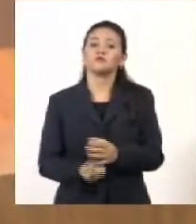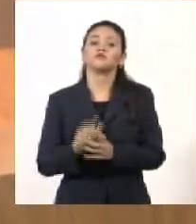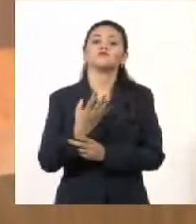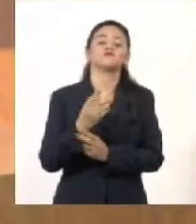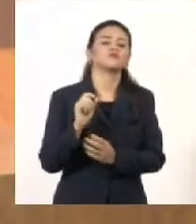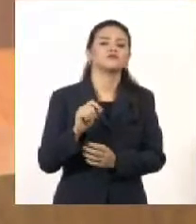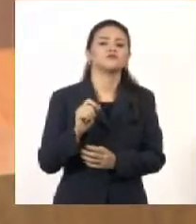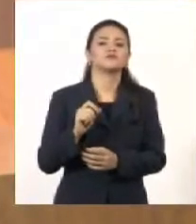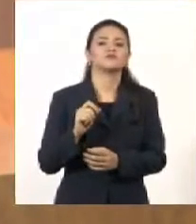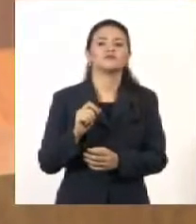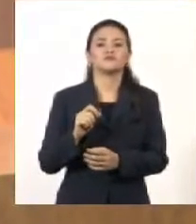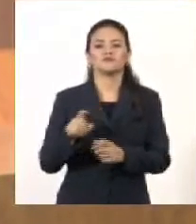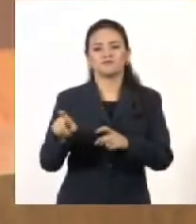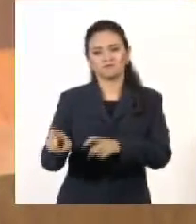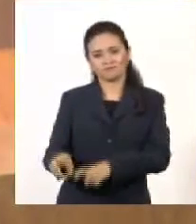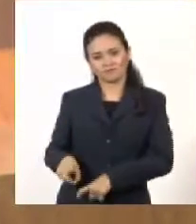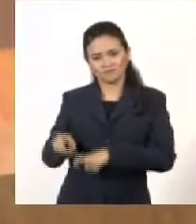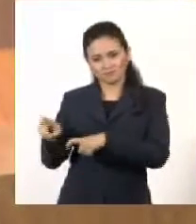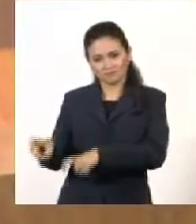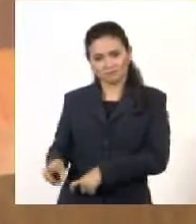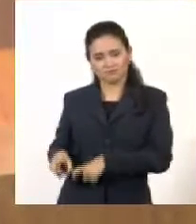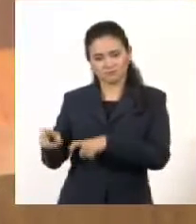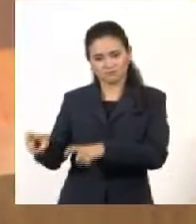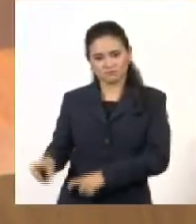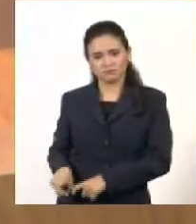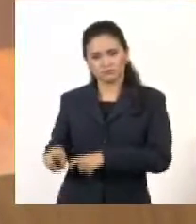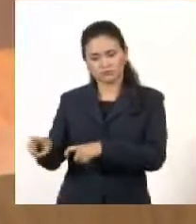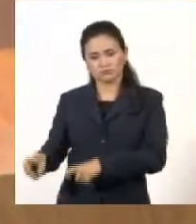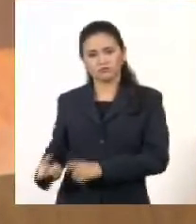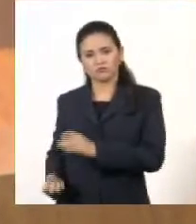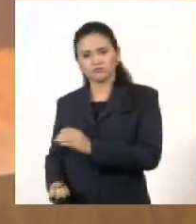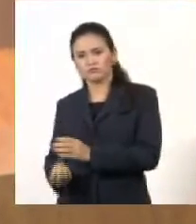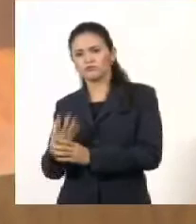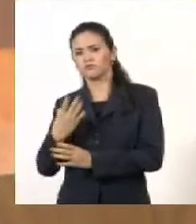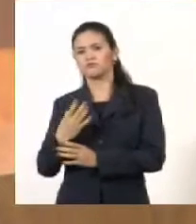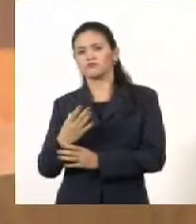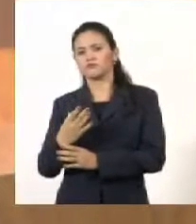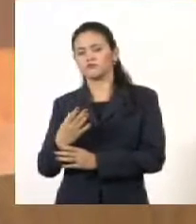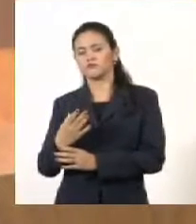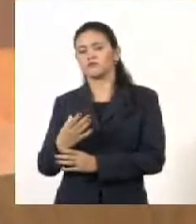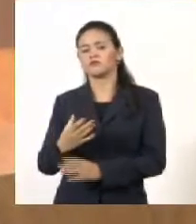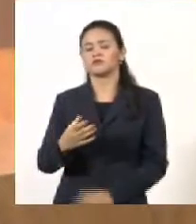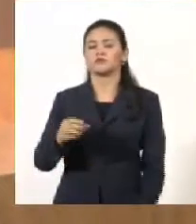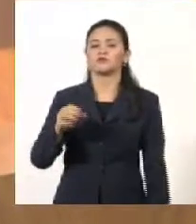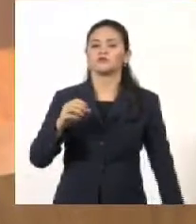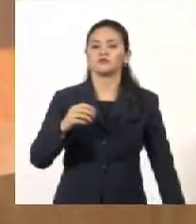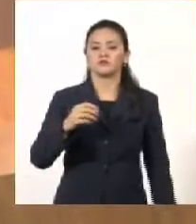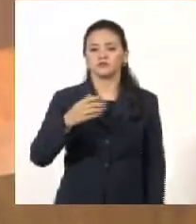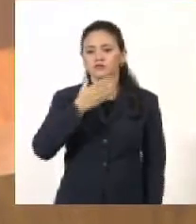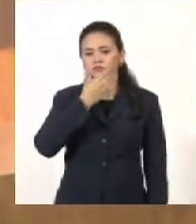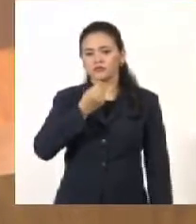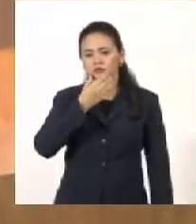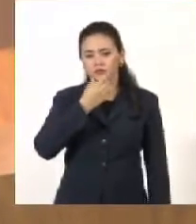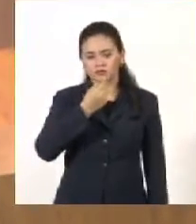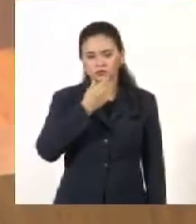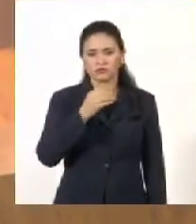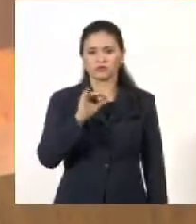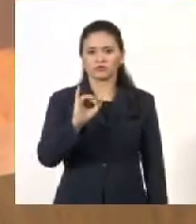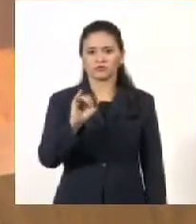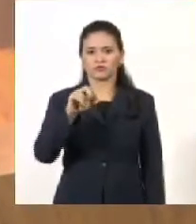fazenda fundada pelo capitão Mor Inácio Pinheiro, que na época